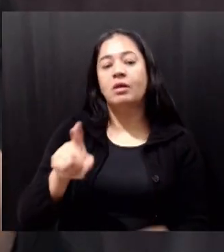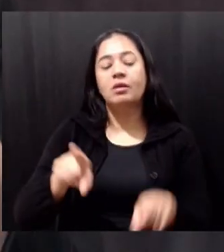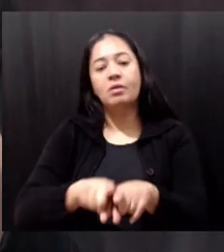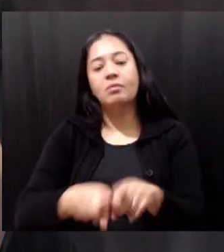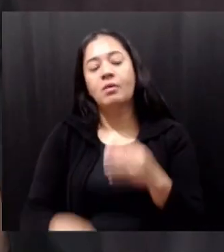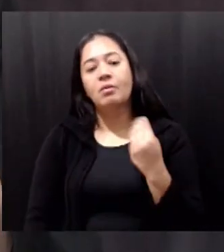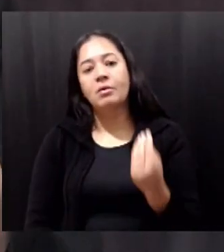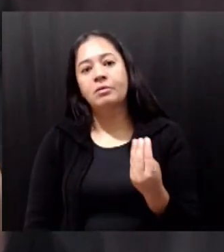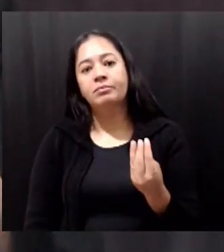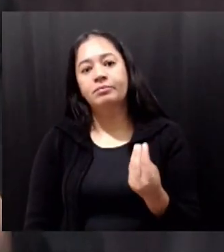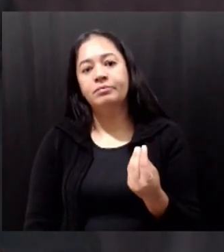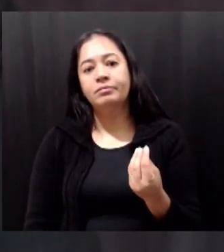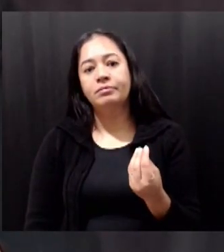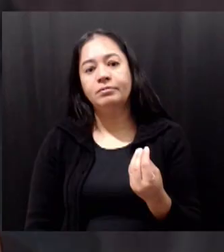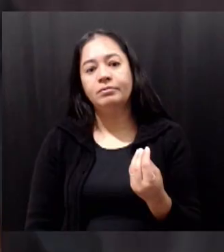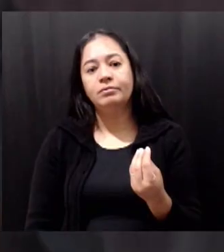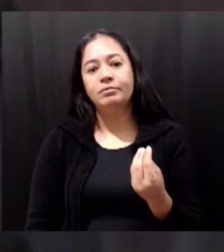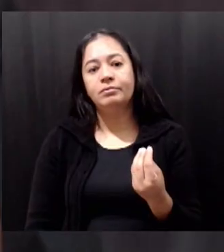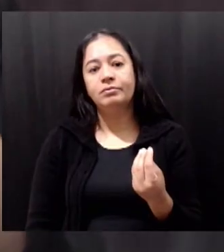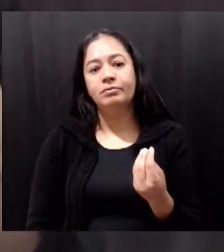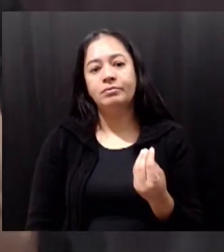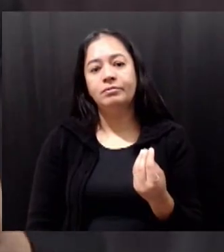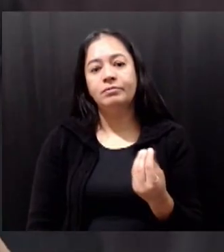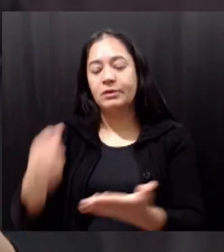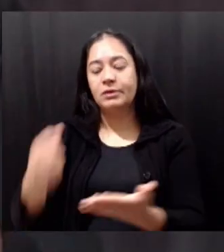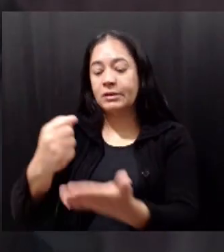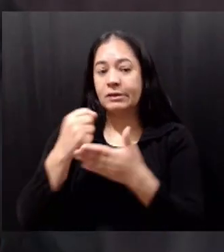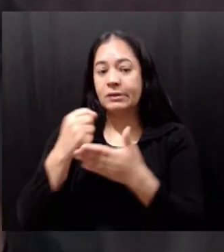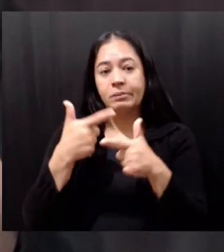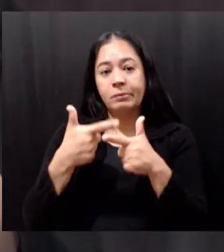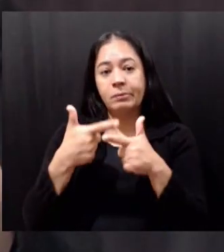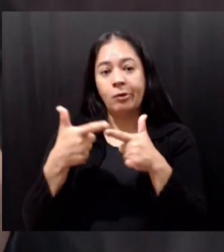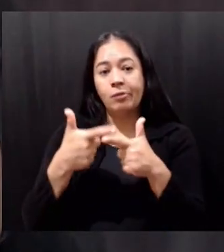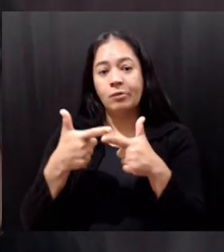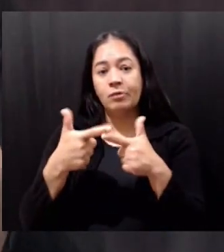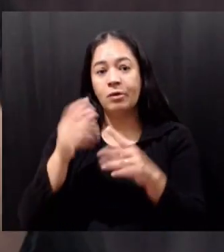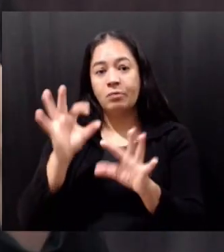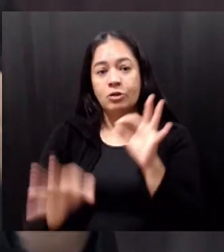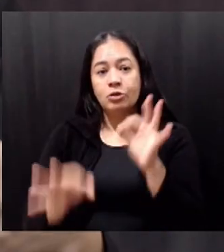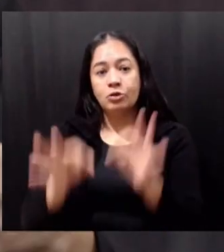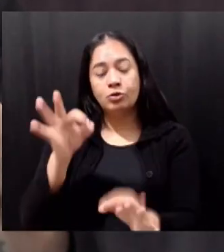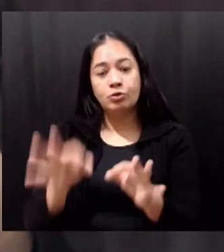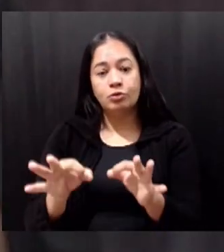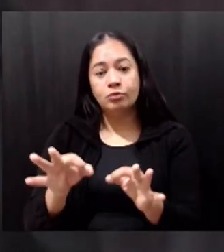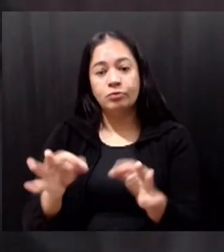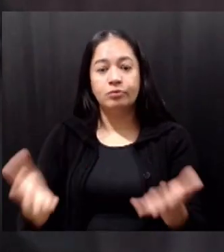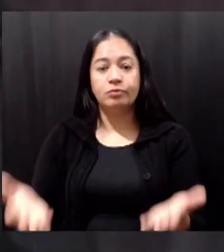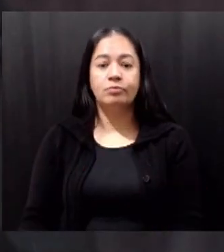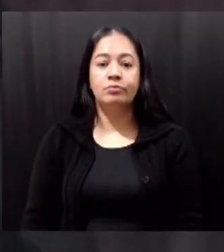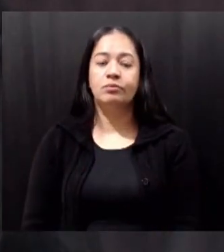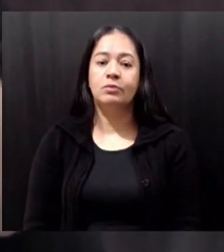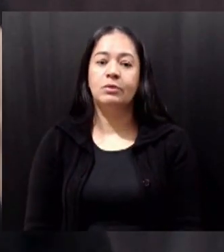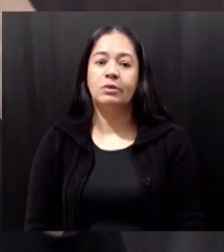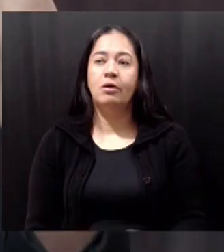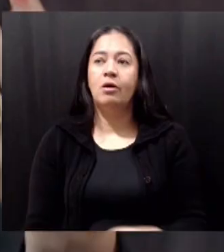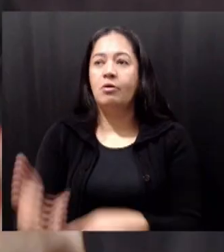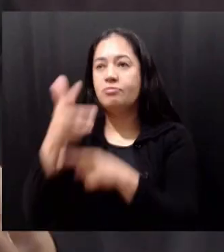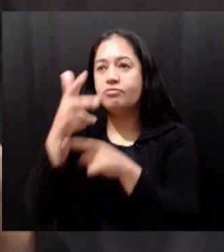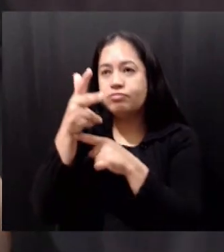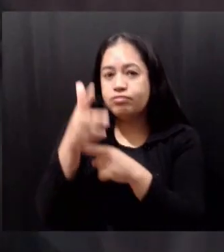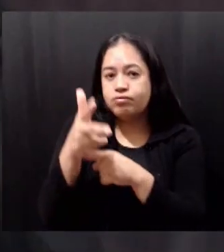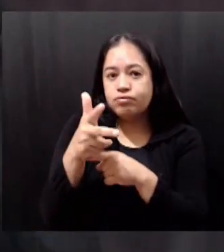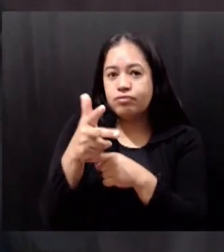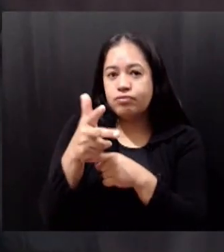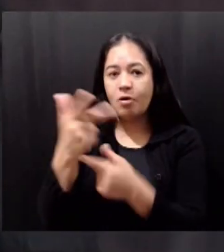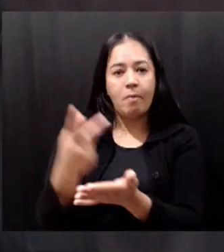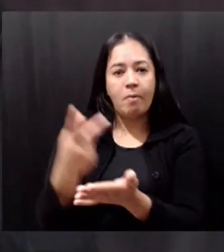para trazerem problemas jurídicos. Então, filmagens impróprias de